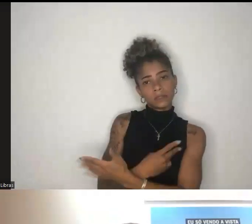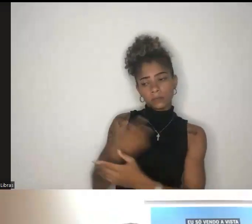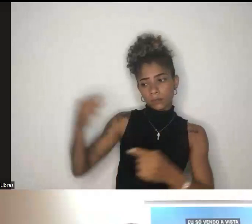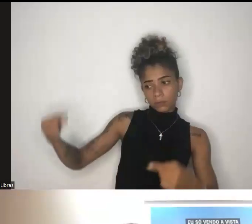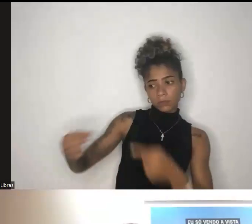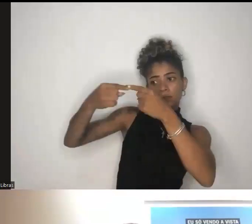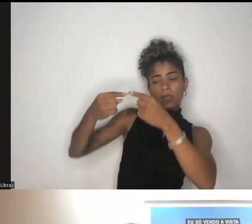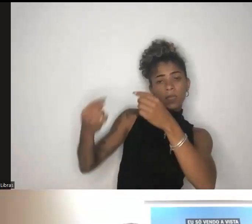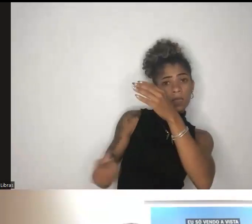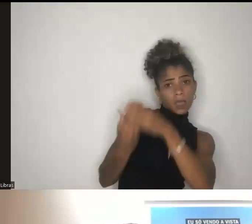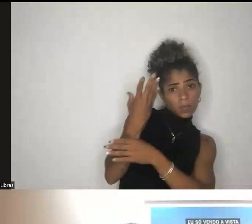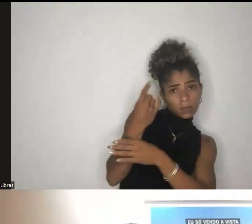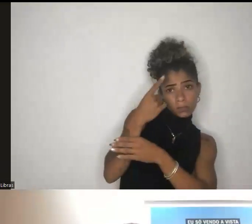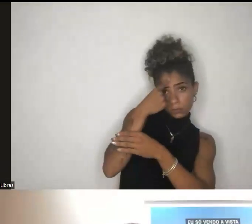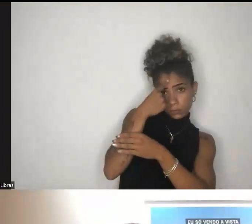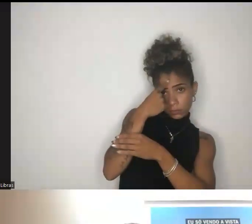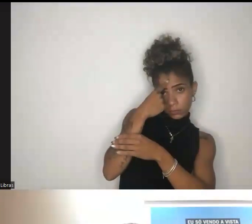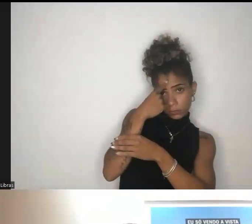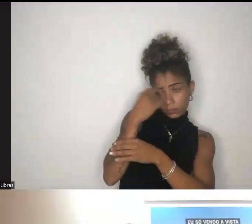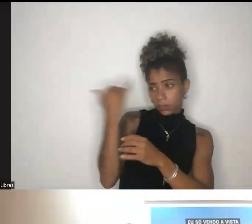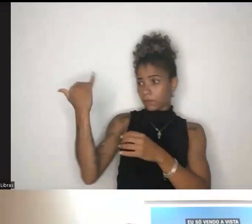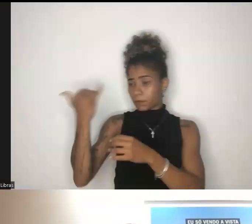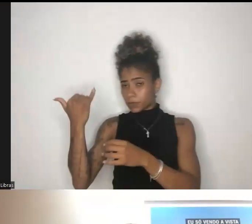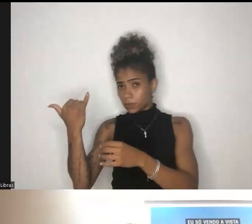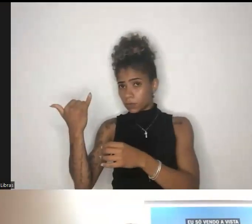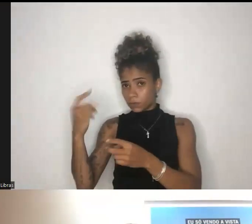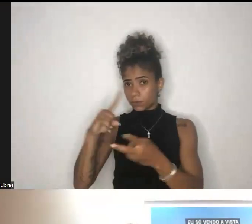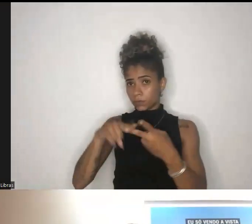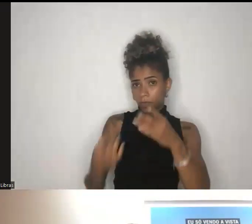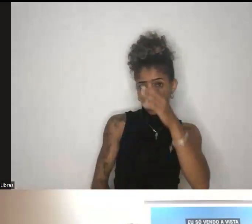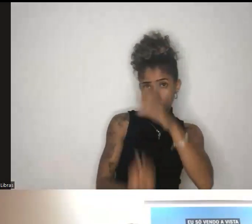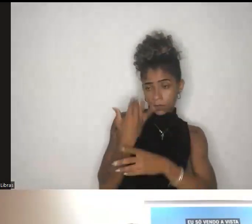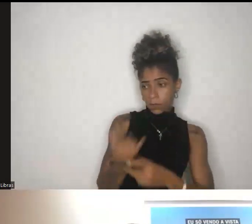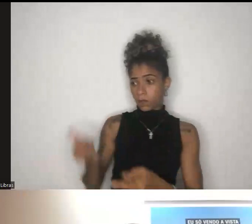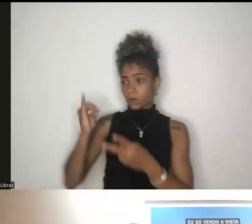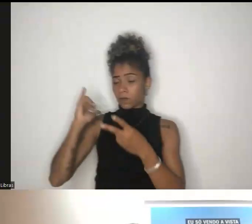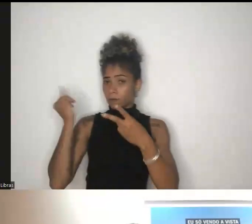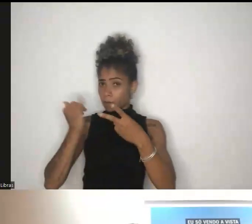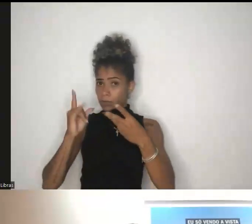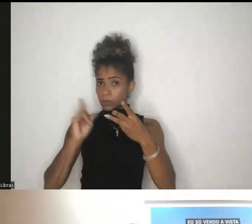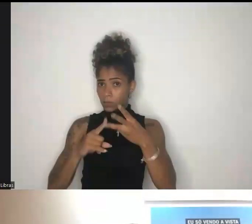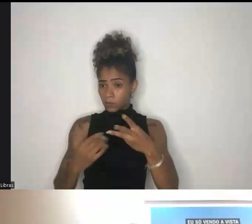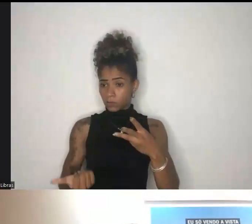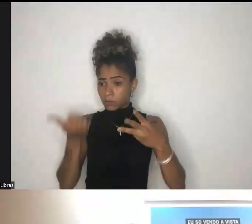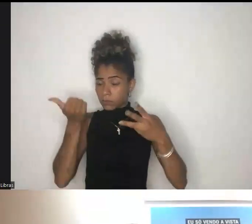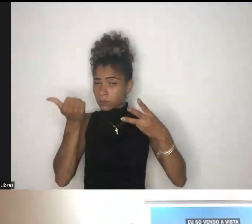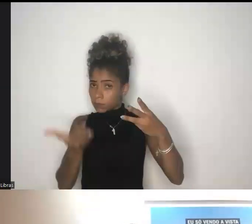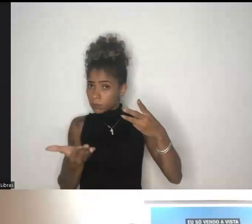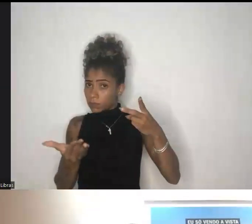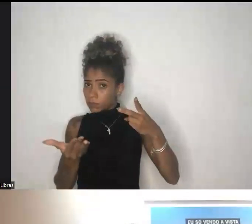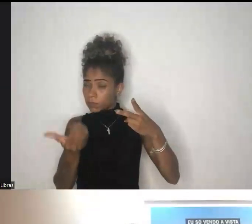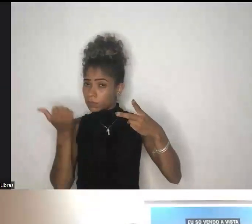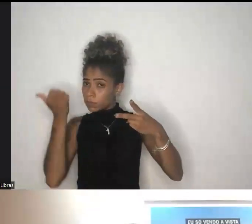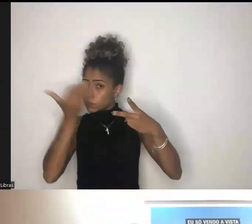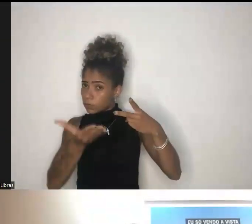criatividade dados e dados que promovem o a